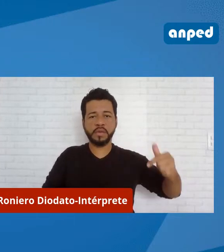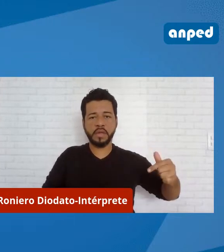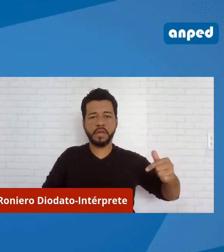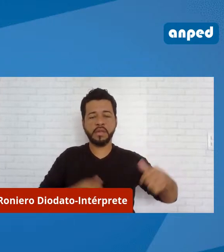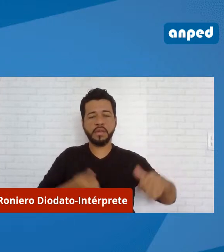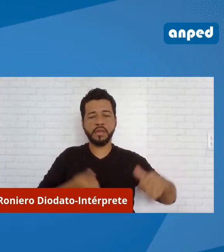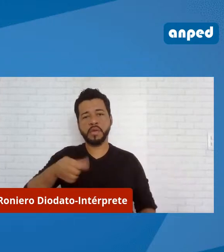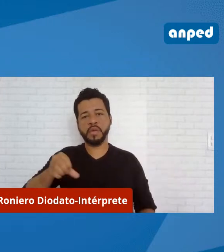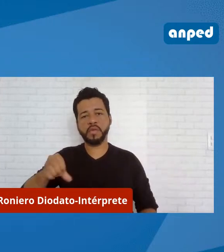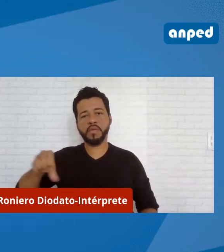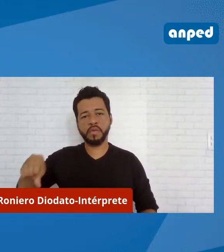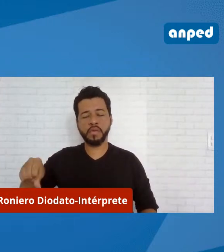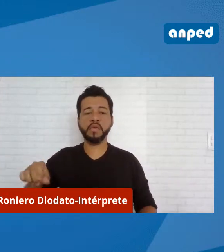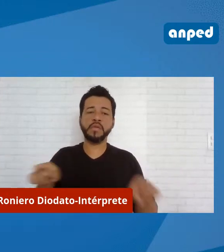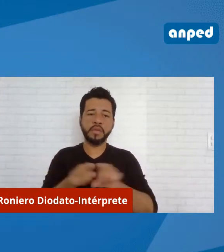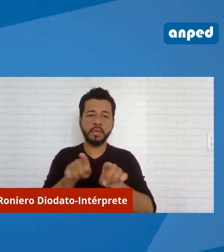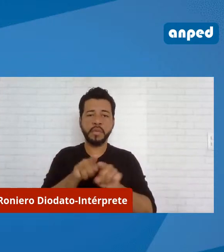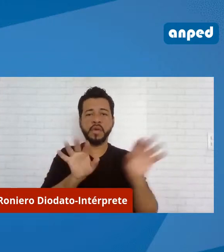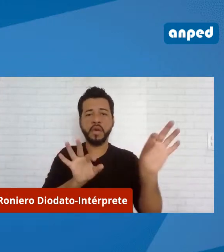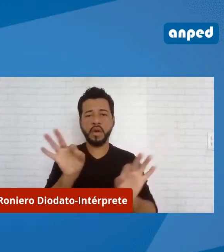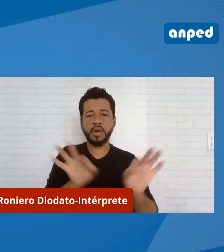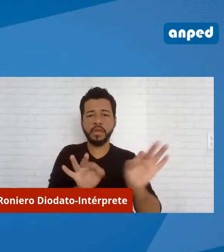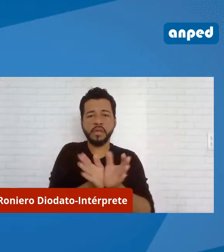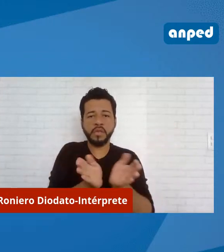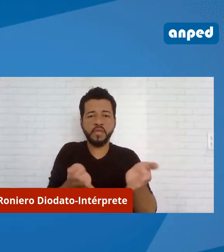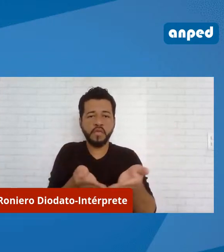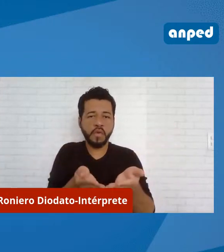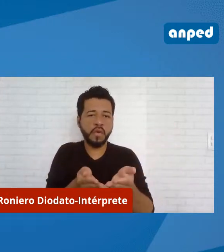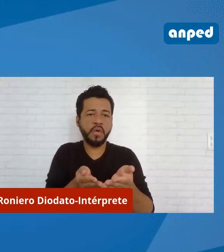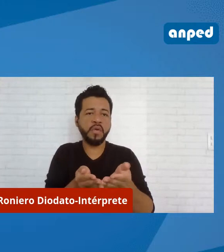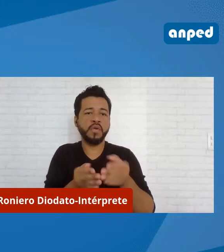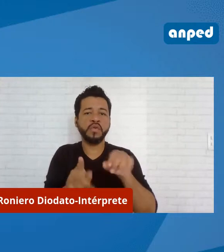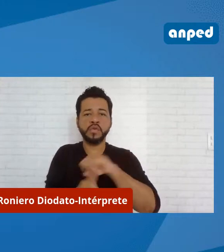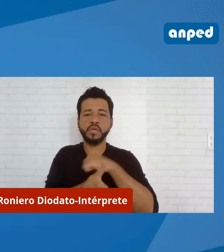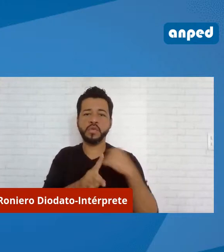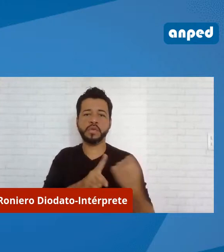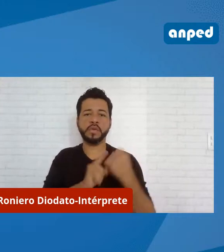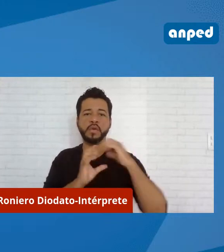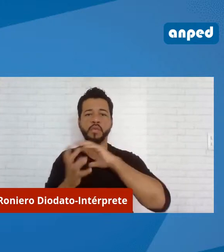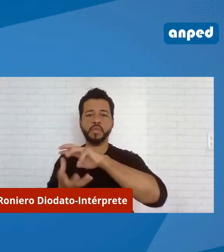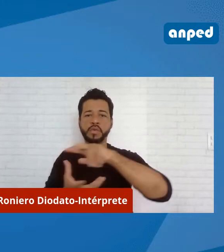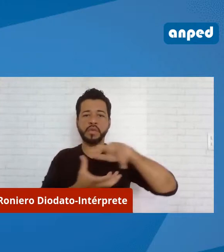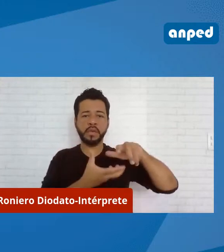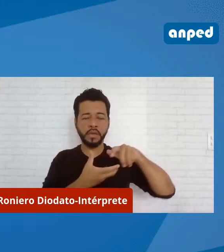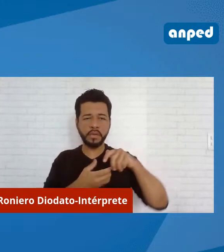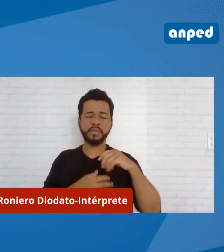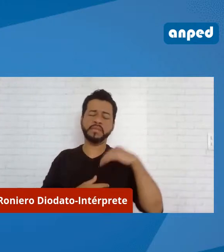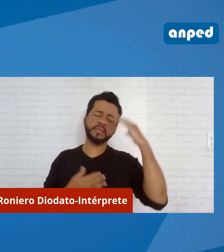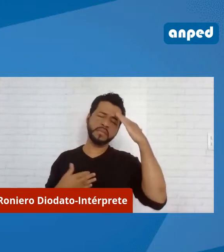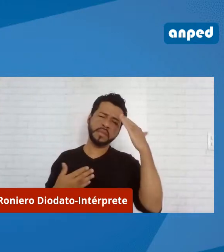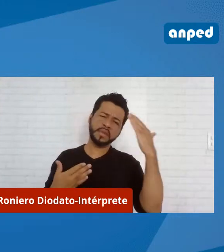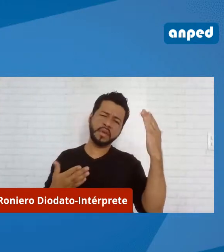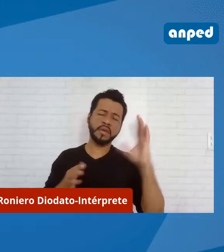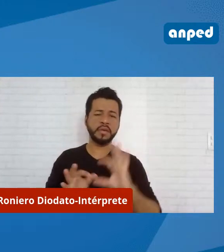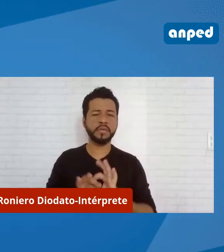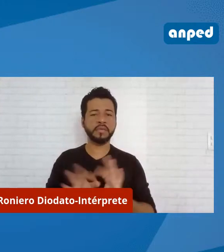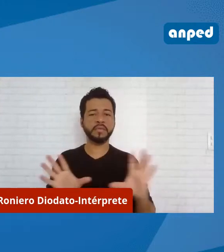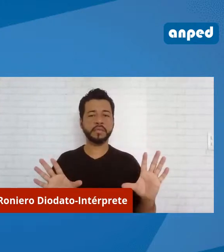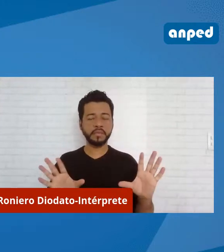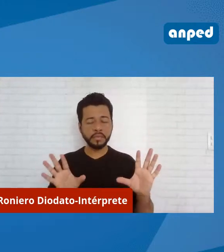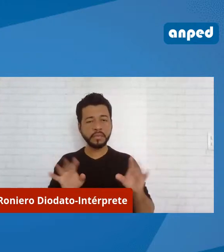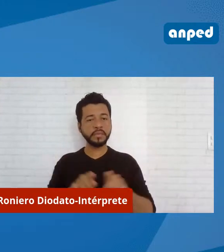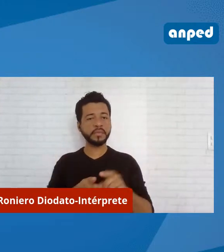dos organizadores do Fórum Social Mundial. A gente agradece muito a disponibilidade do professor de estar